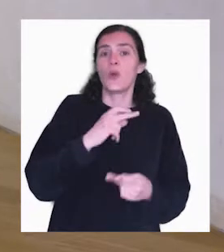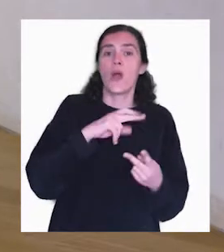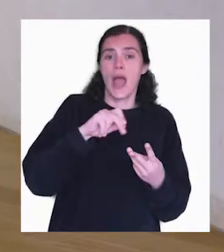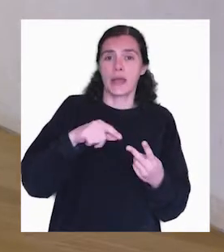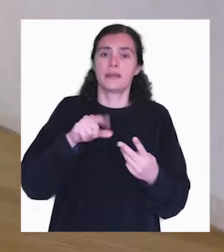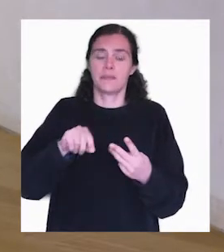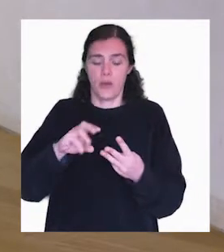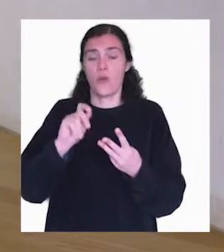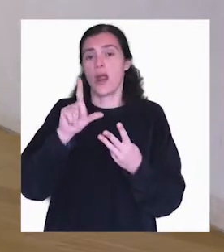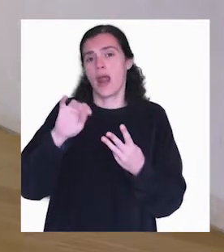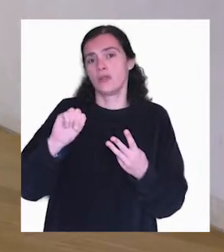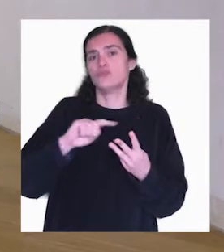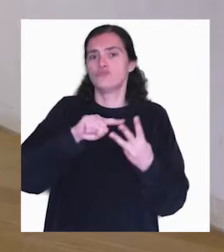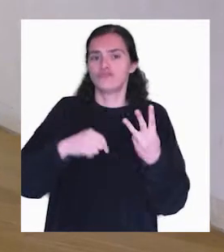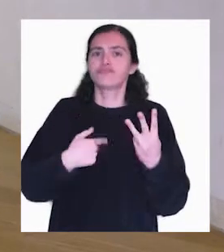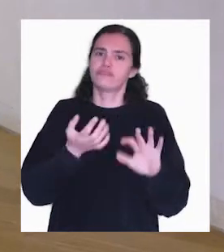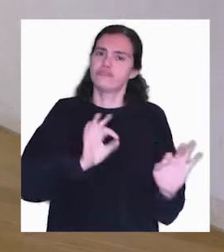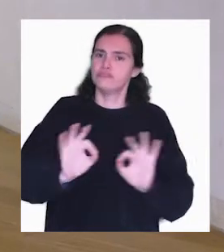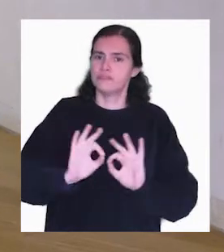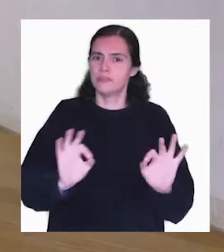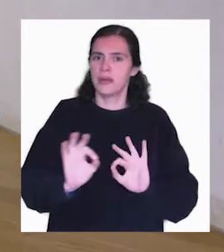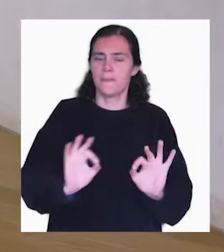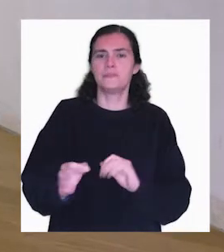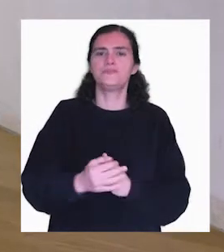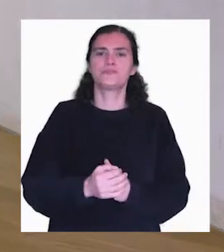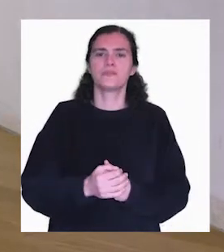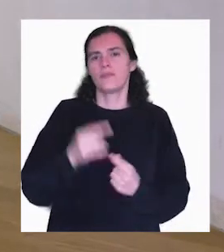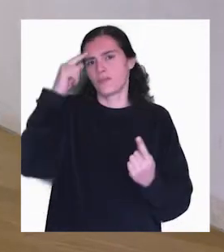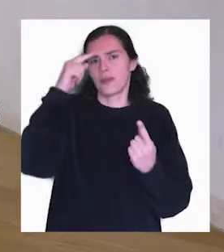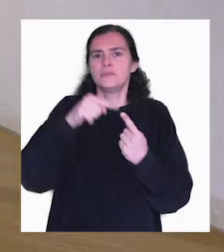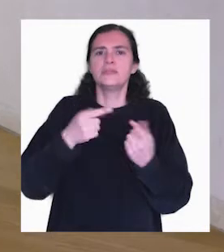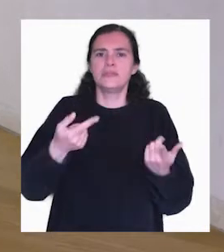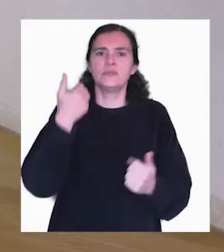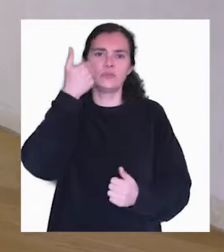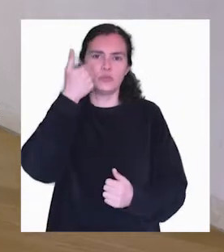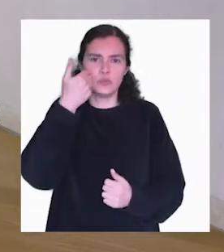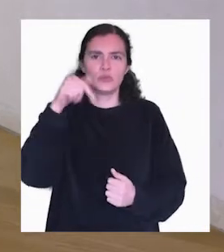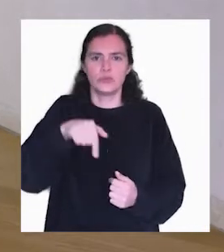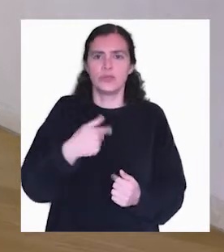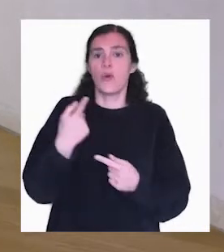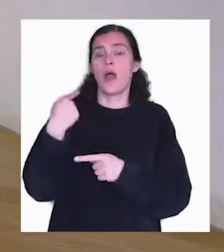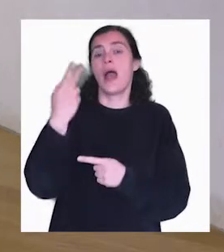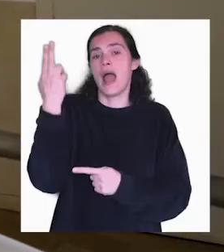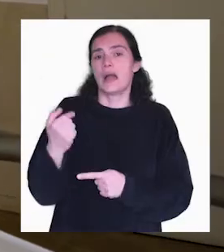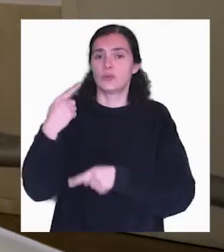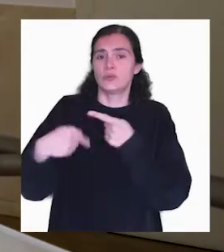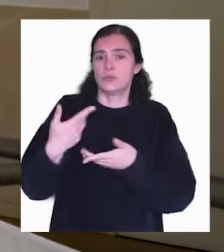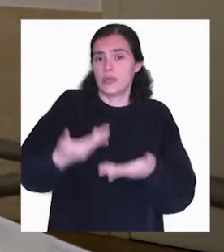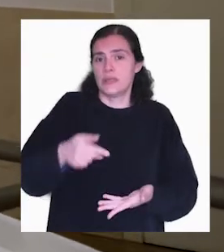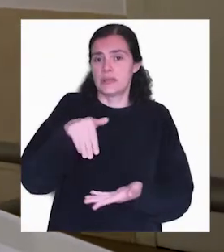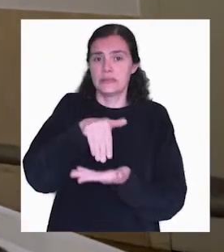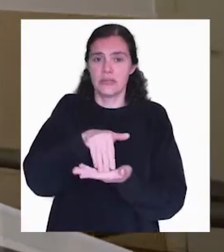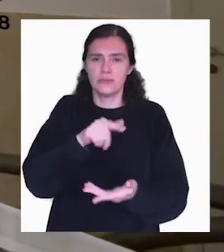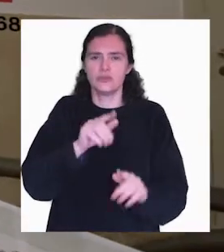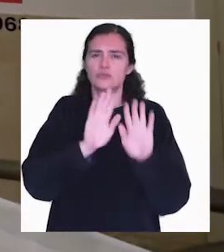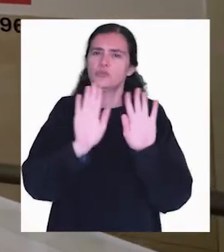o Carlos preparamos para o Museu de Arte Contemporânea de Serralves. É uma exposição